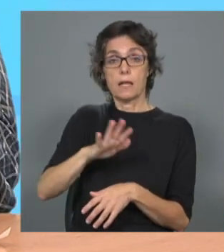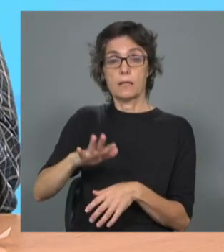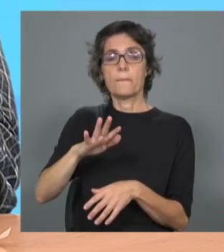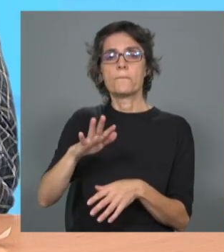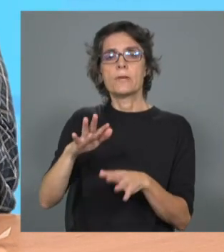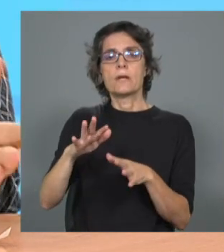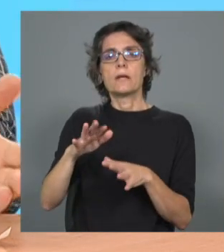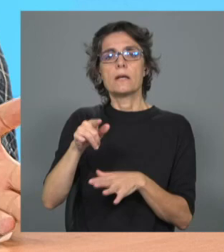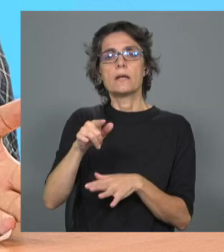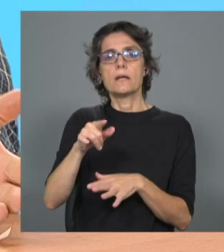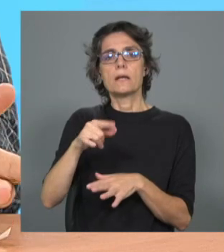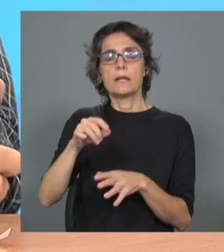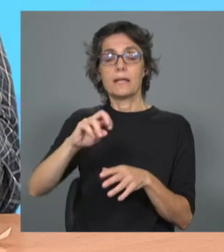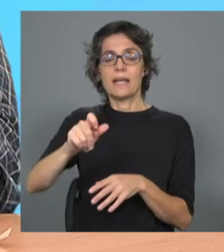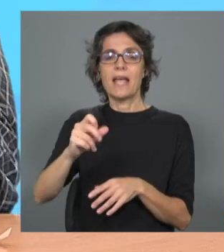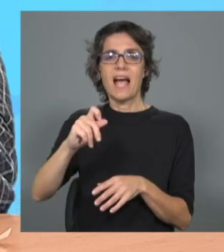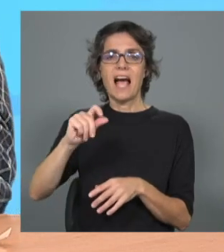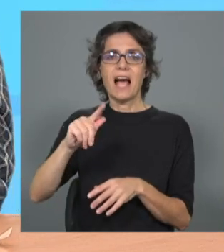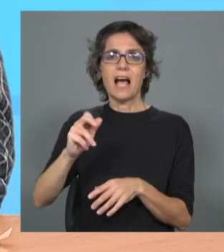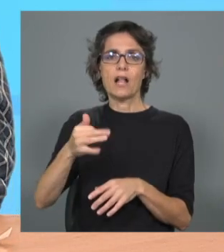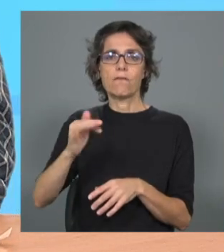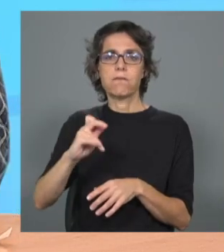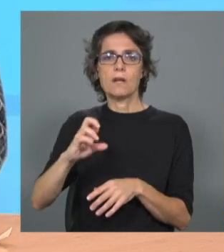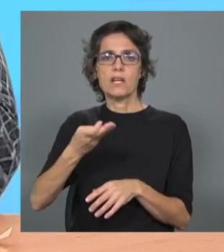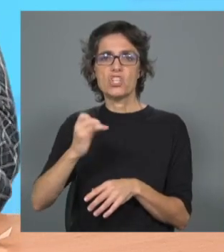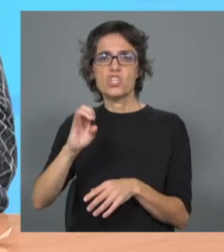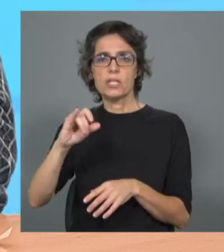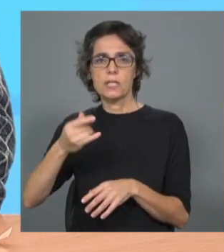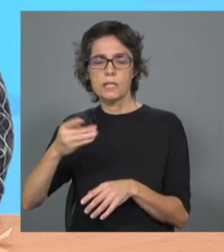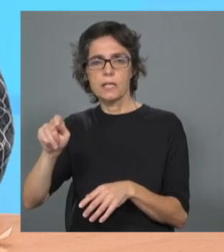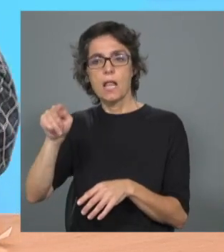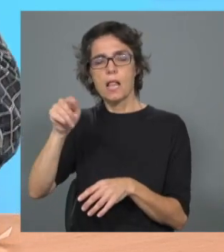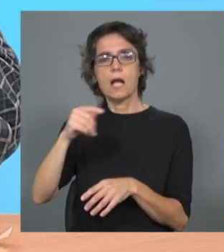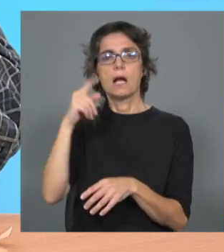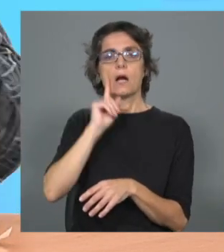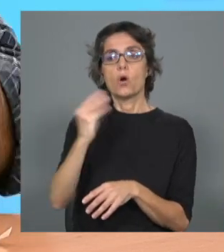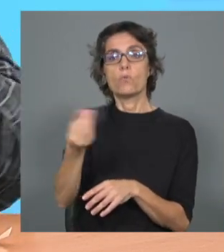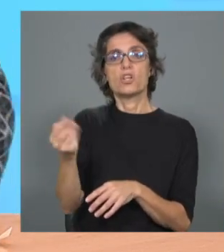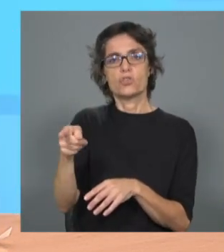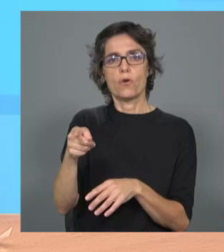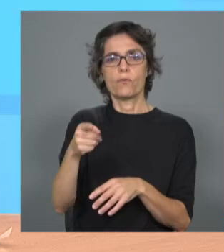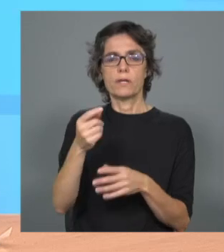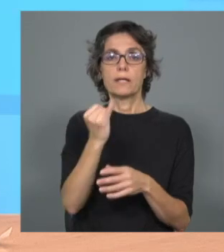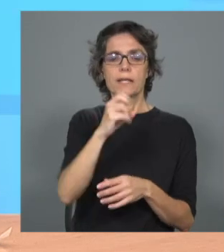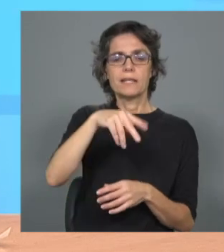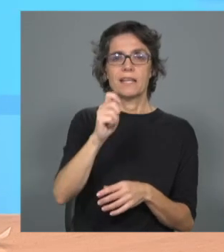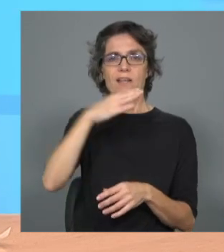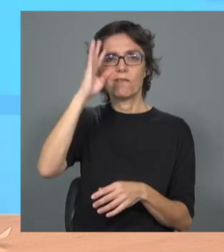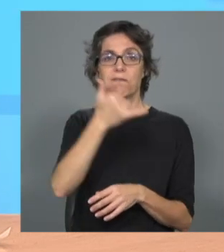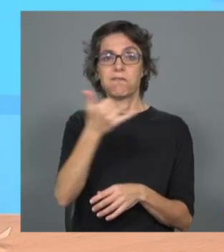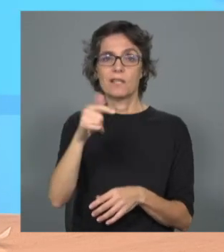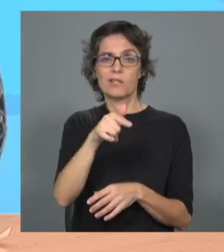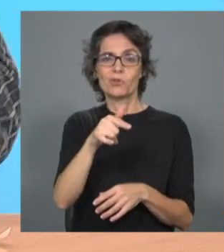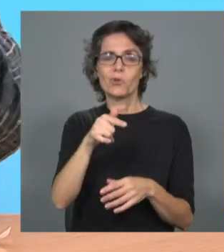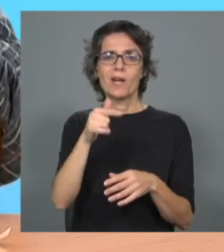de partilha de uma das jovens que esteve lá, a Inês. Ela tem 22 anos, estava encantada com toda aquela